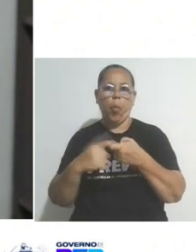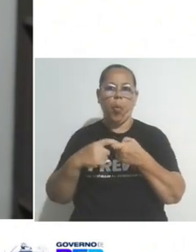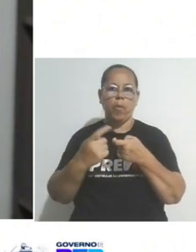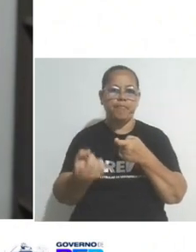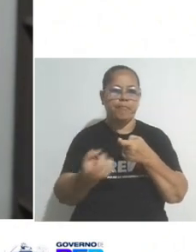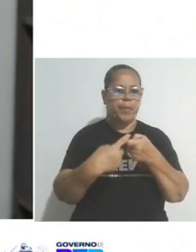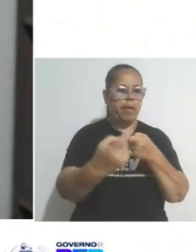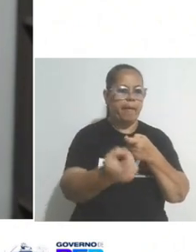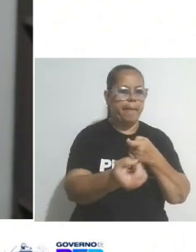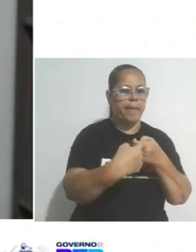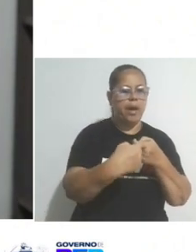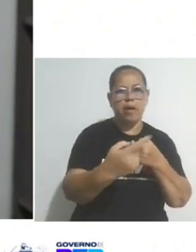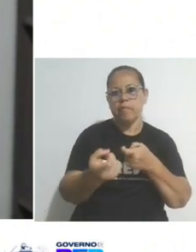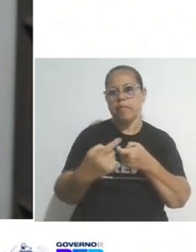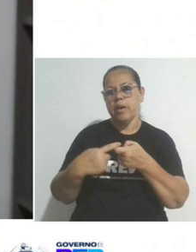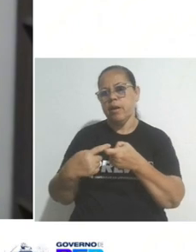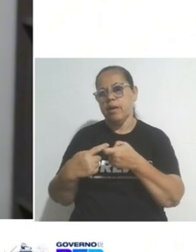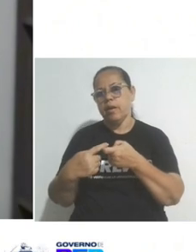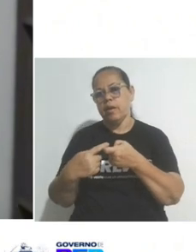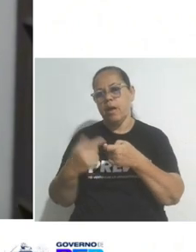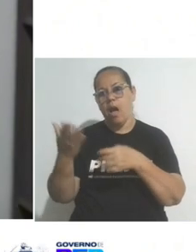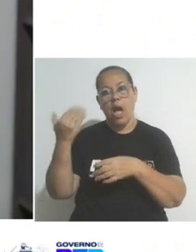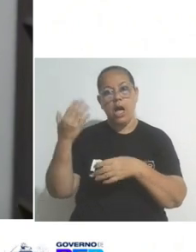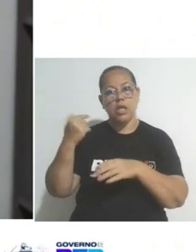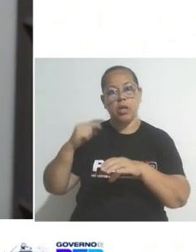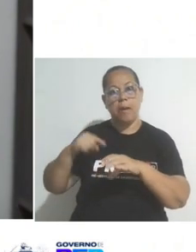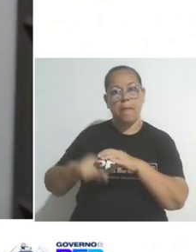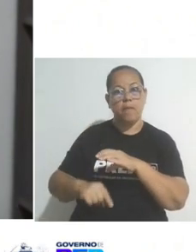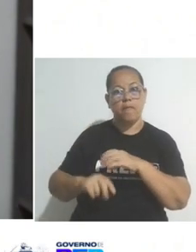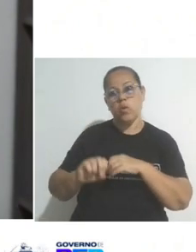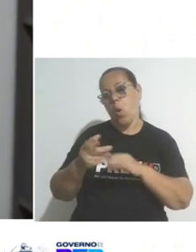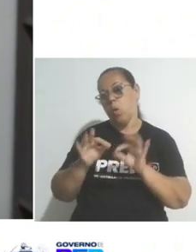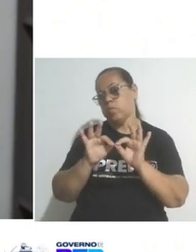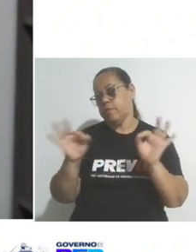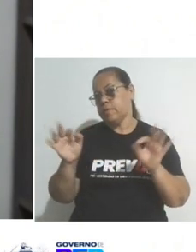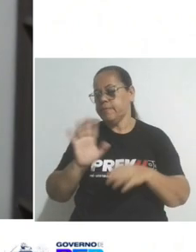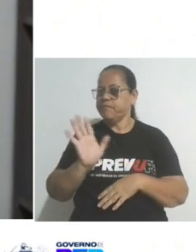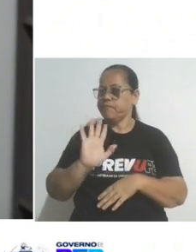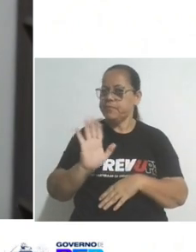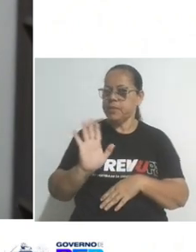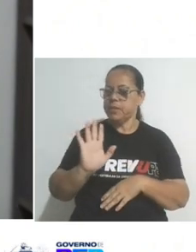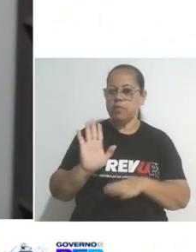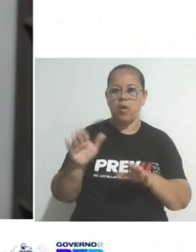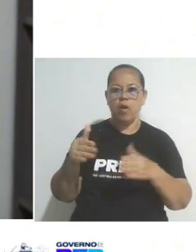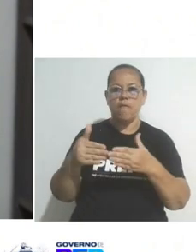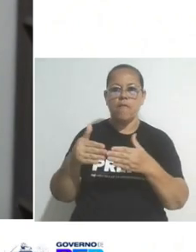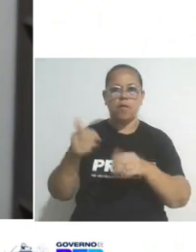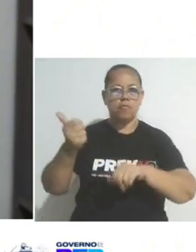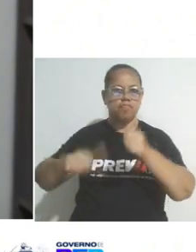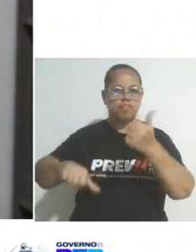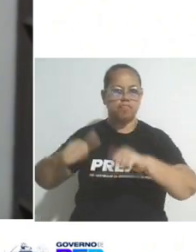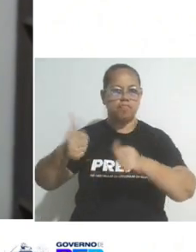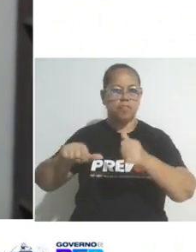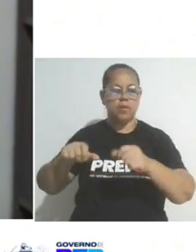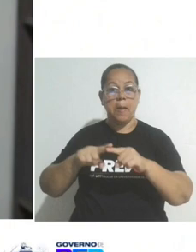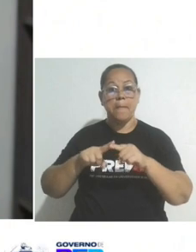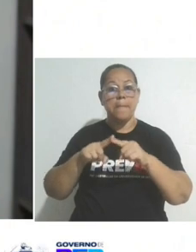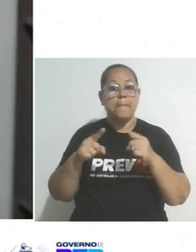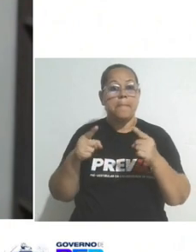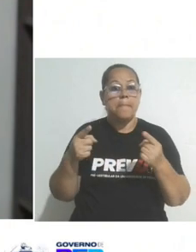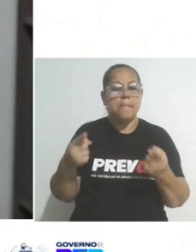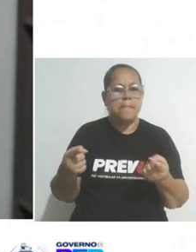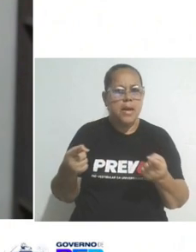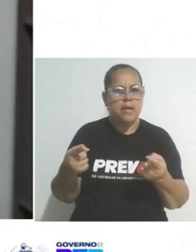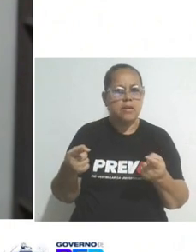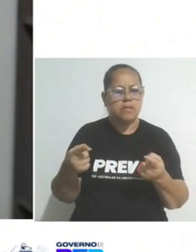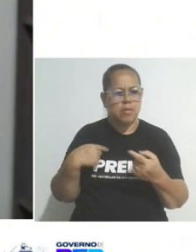sociais pré-redes sociais eram mais profundos ou superficiais não é o nosso foco de análise mas não é essa